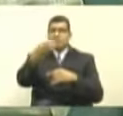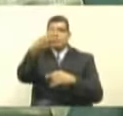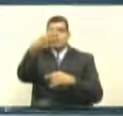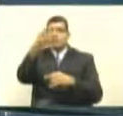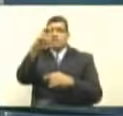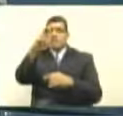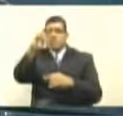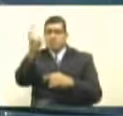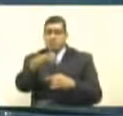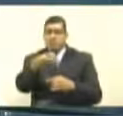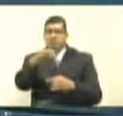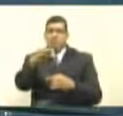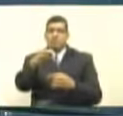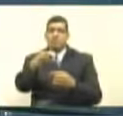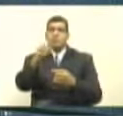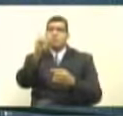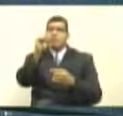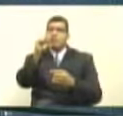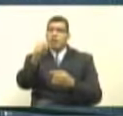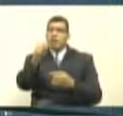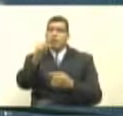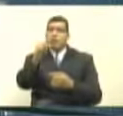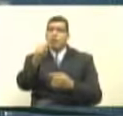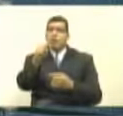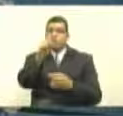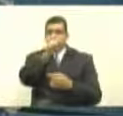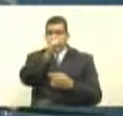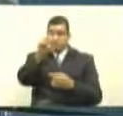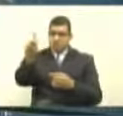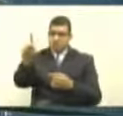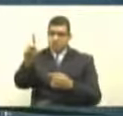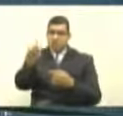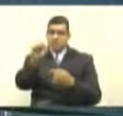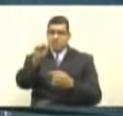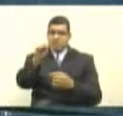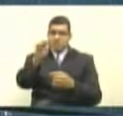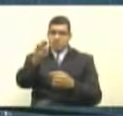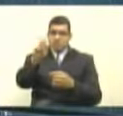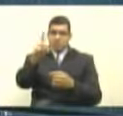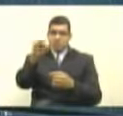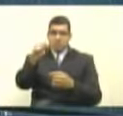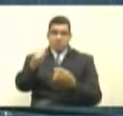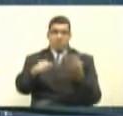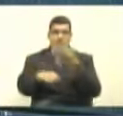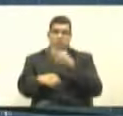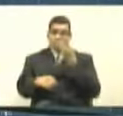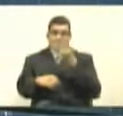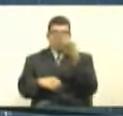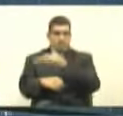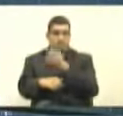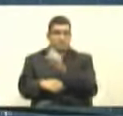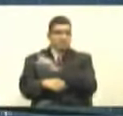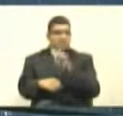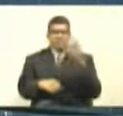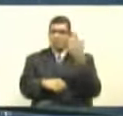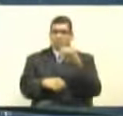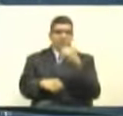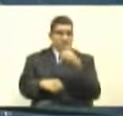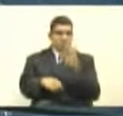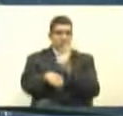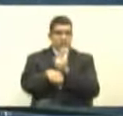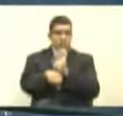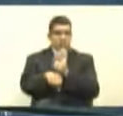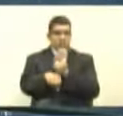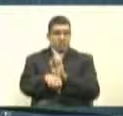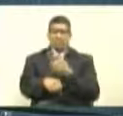milhões de reais para 8 aposentados da Cefaz. A PGE foi lá e disse: não, o Estado do